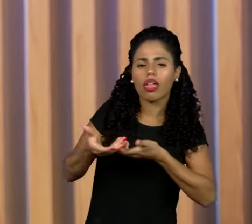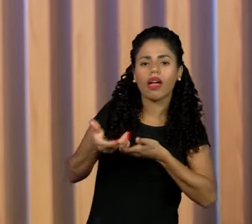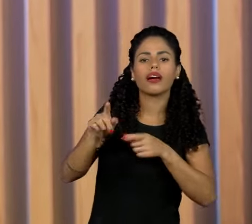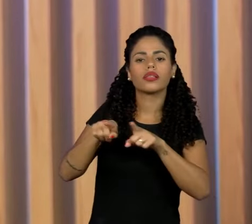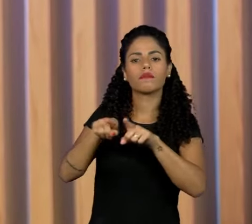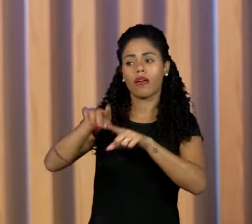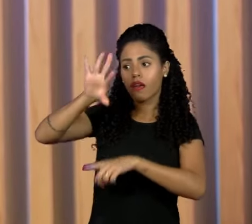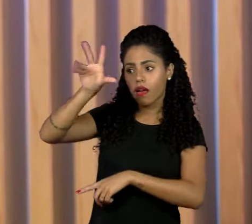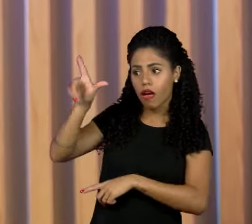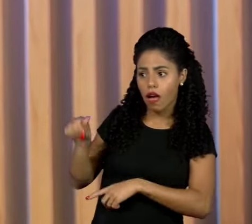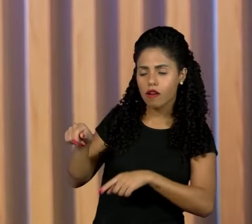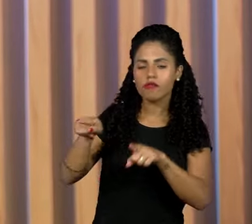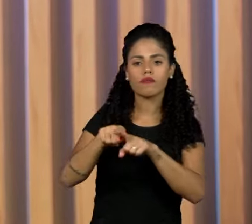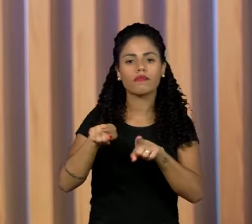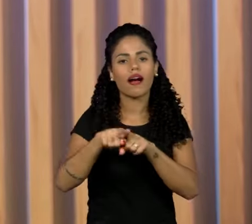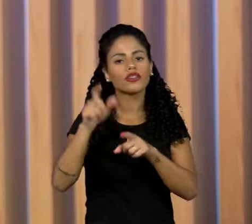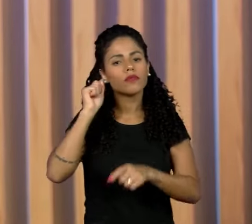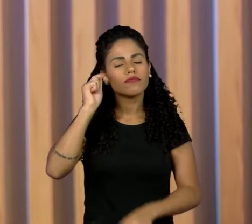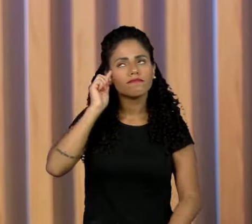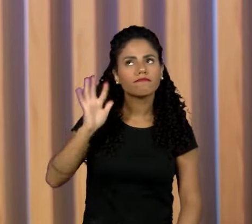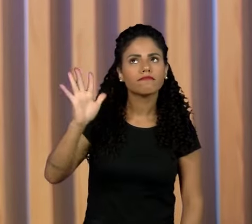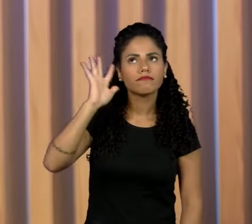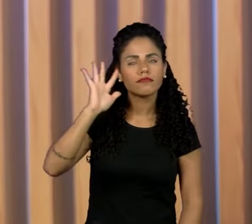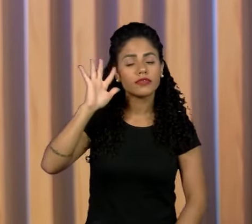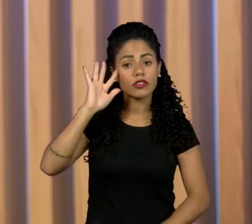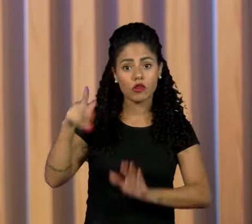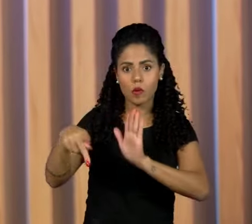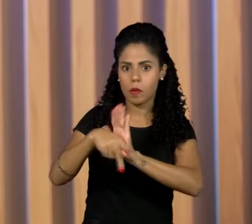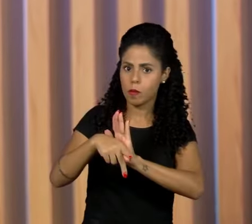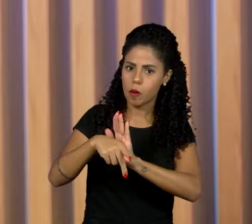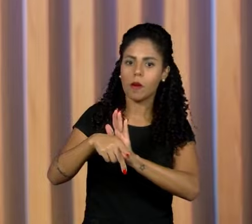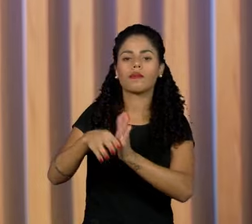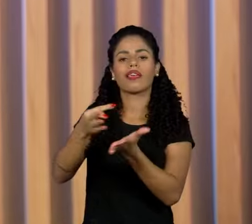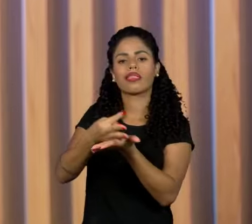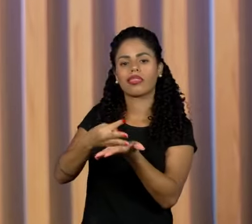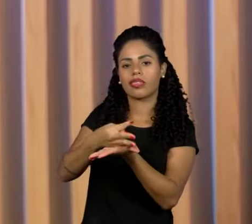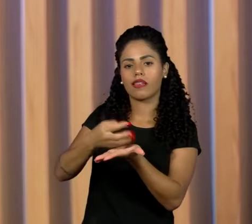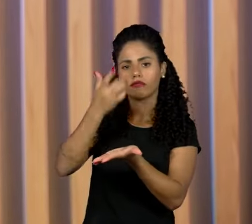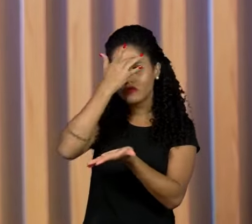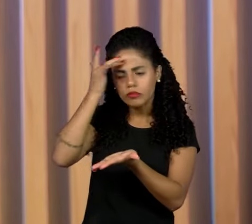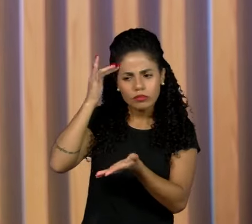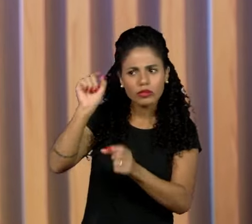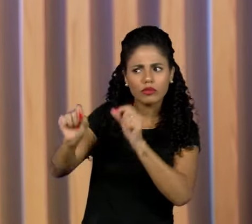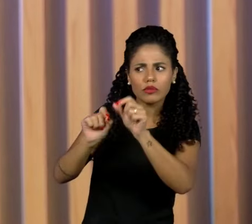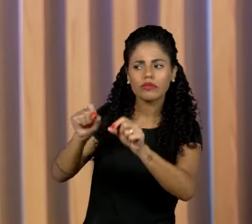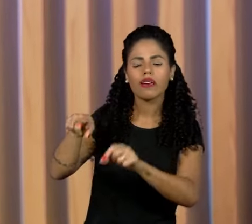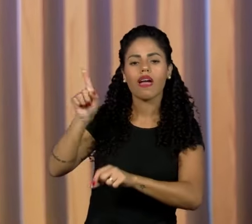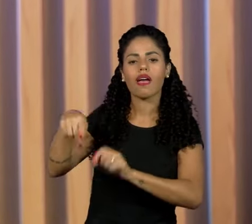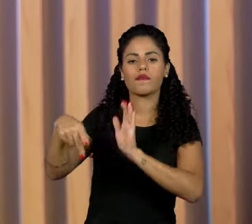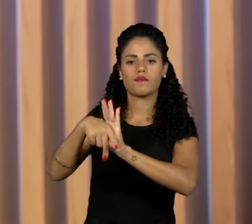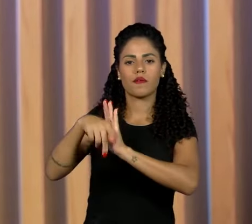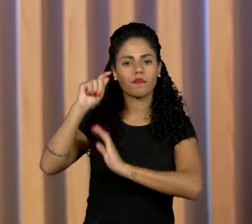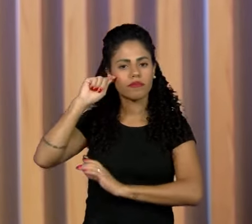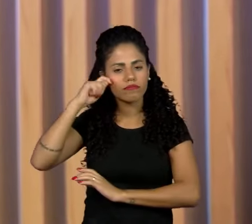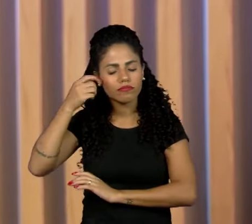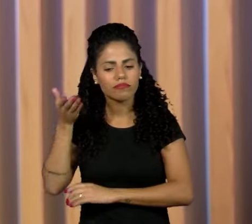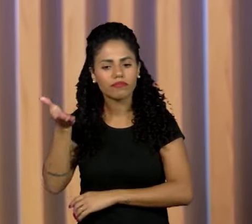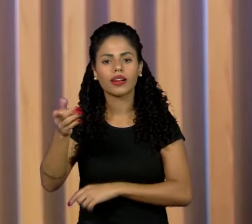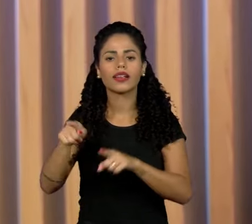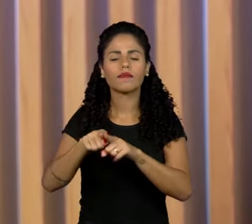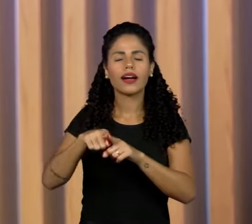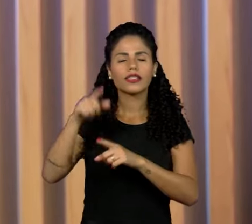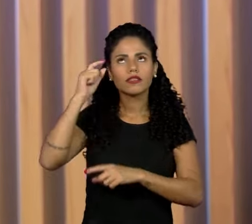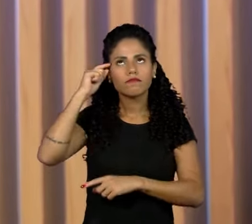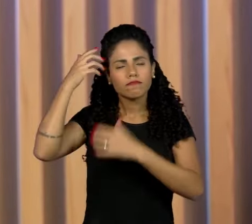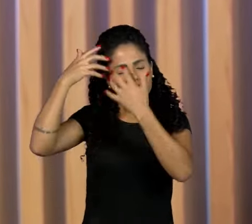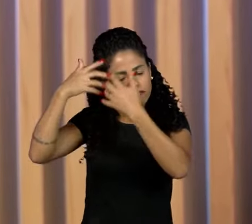teologia negra vem para fazer um resgate desse lugar de fé. De um Deus que olha para os oprimidos, despertando para uma